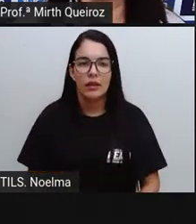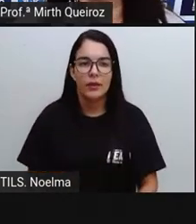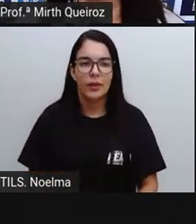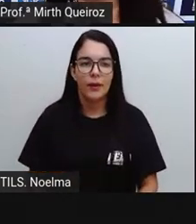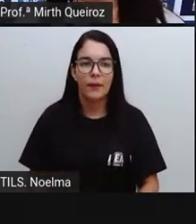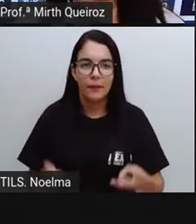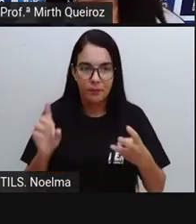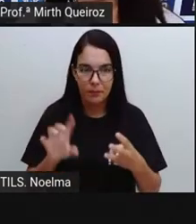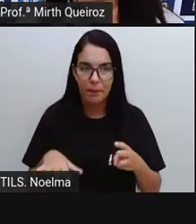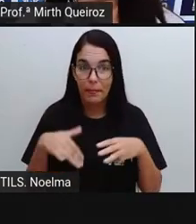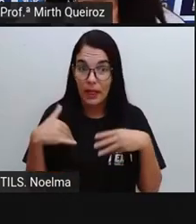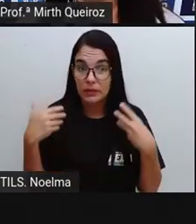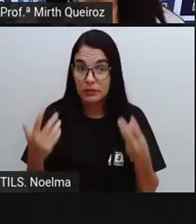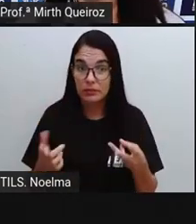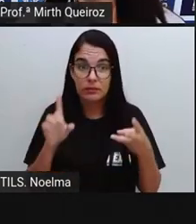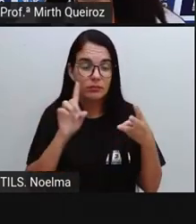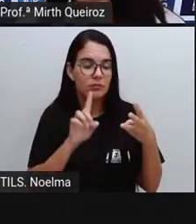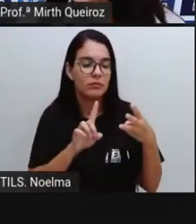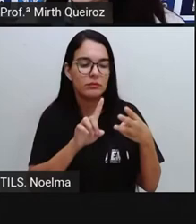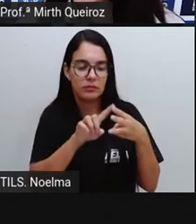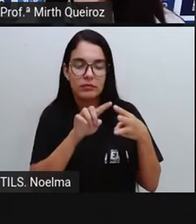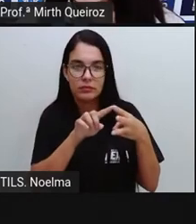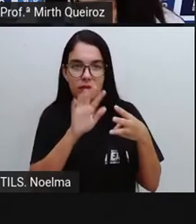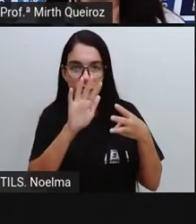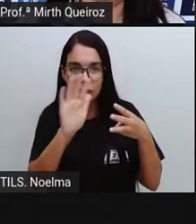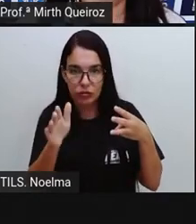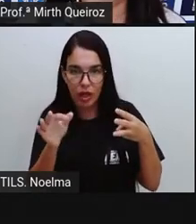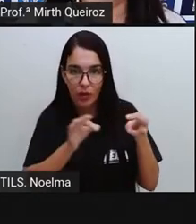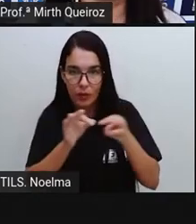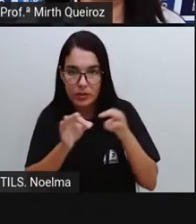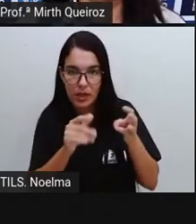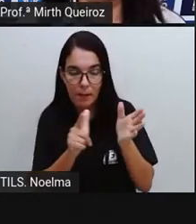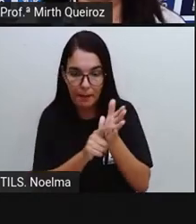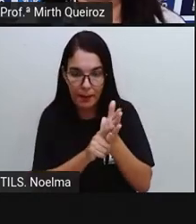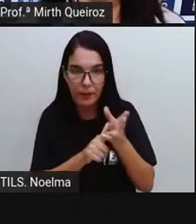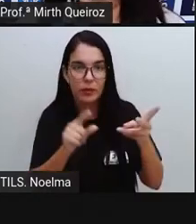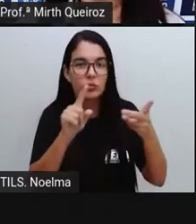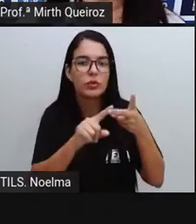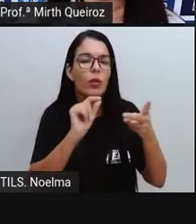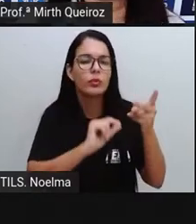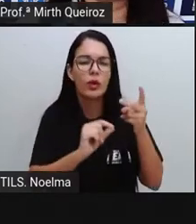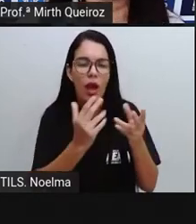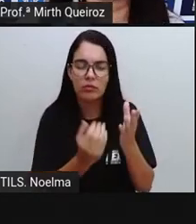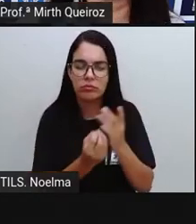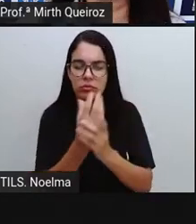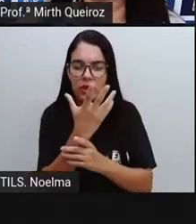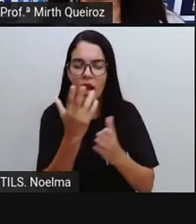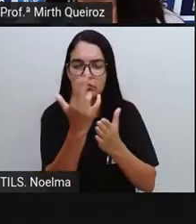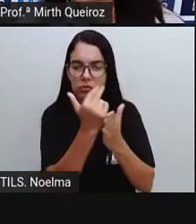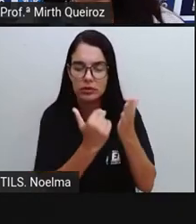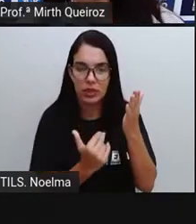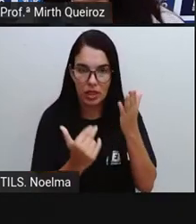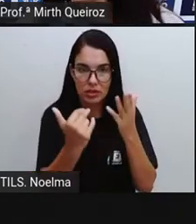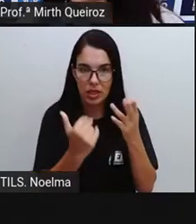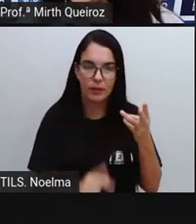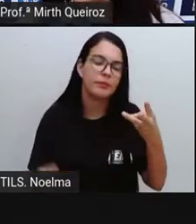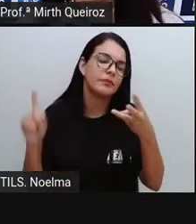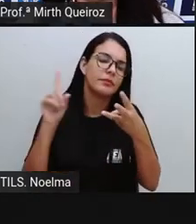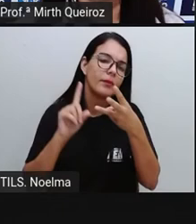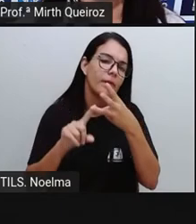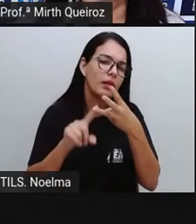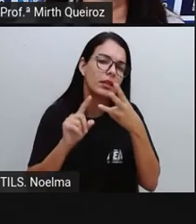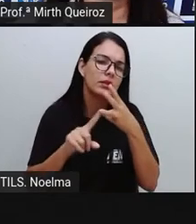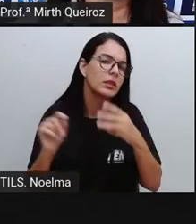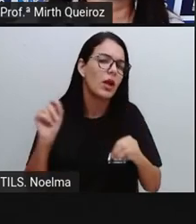vocês organizam os papéis coloridos e vocês vão fazer as colagens. Na segunda estratégia, e o exemplo de estratégia, é vocês criarem primeiro o seu